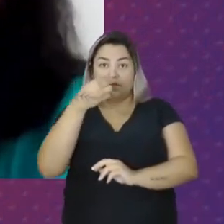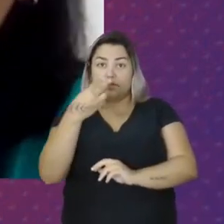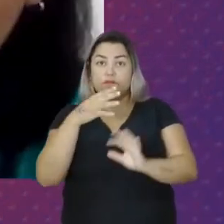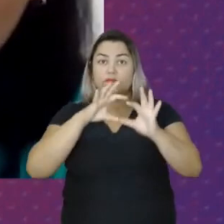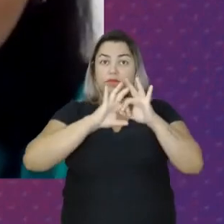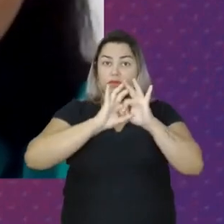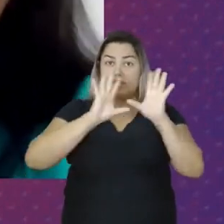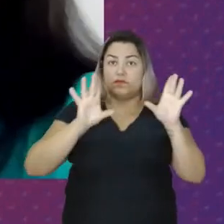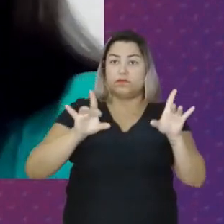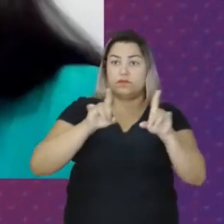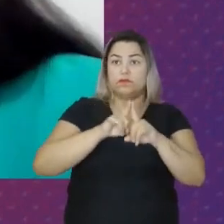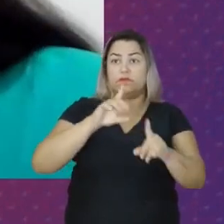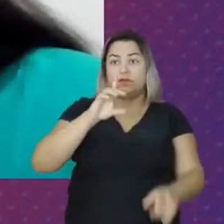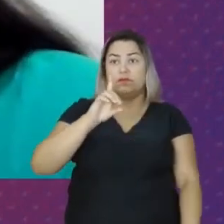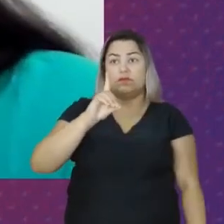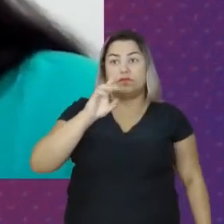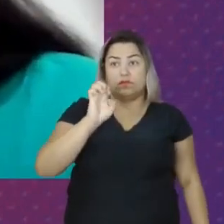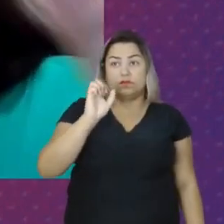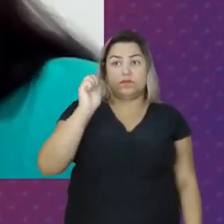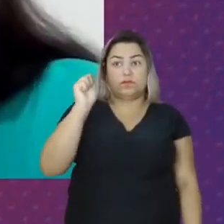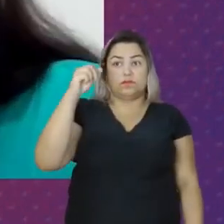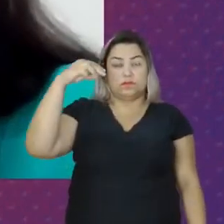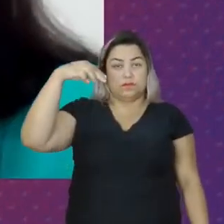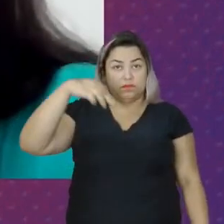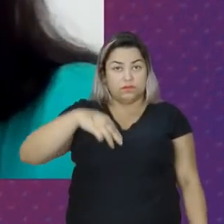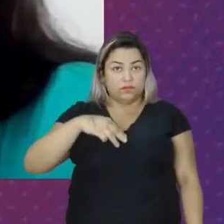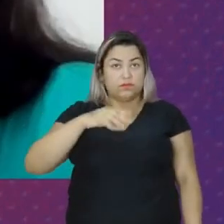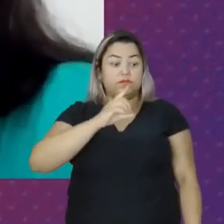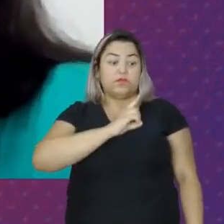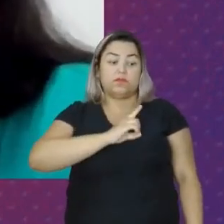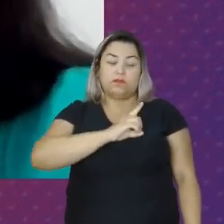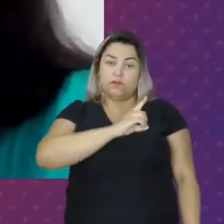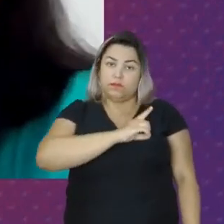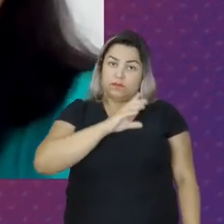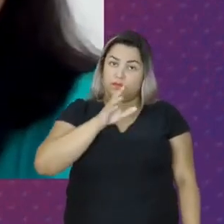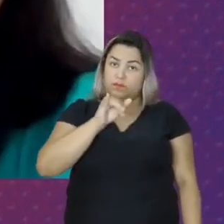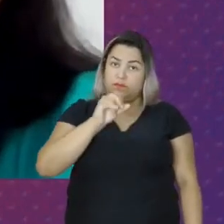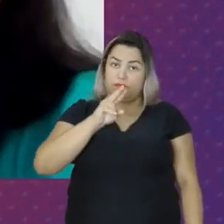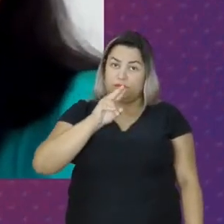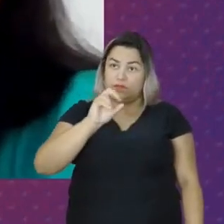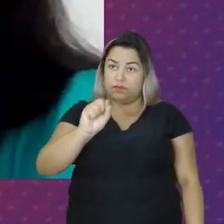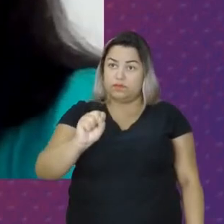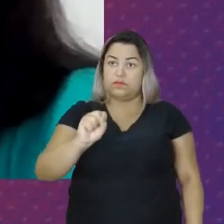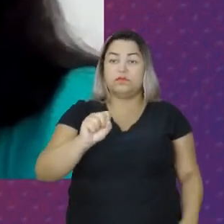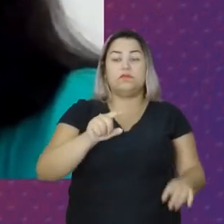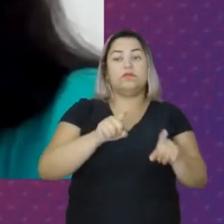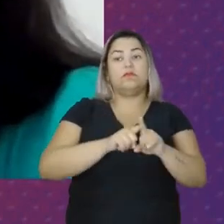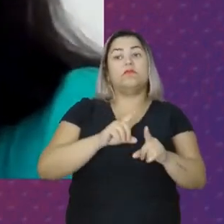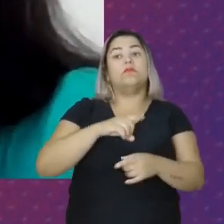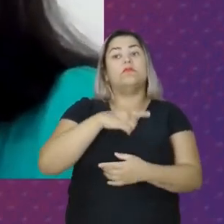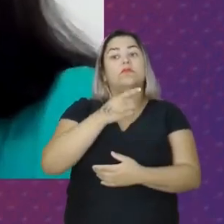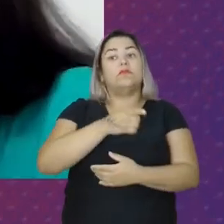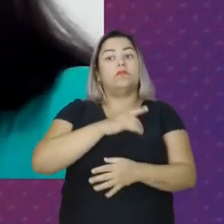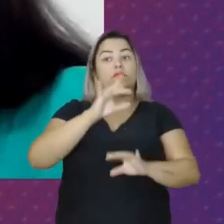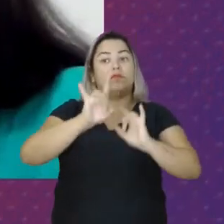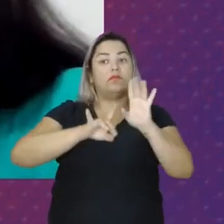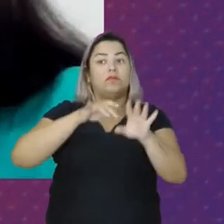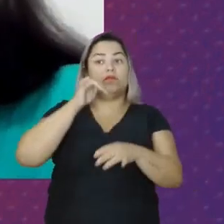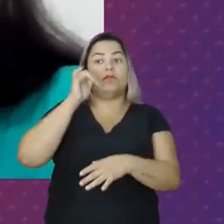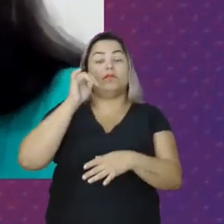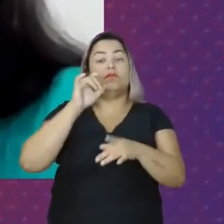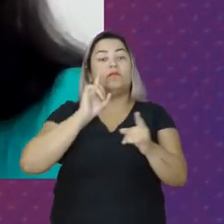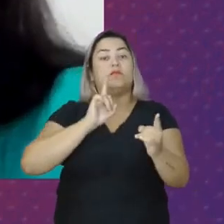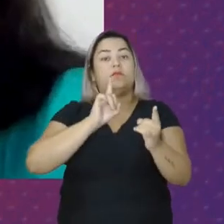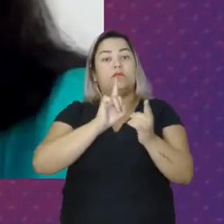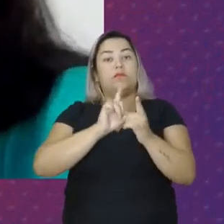autorização às DEANs, né, e às delegacias de polícia civil, DEANs, Delegacia Especial de Atendimento à Mulher,